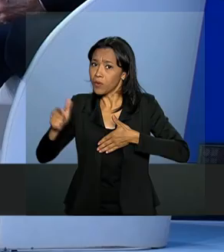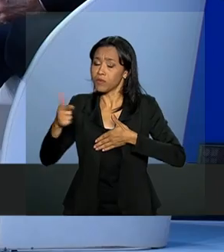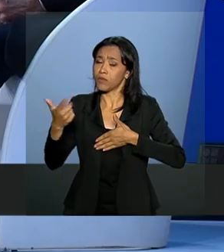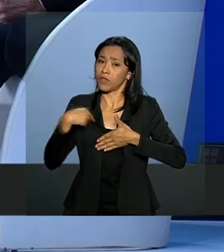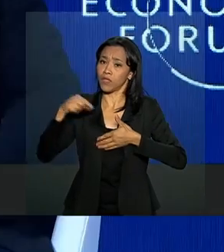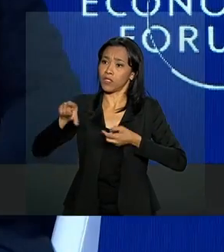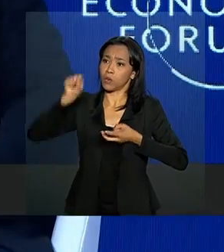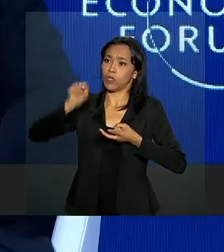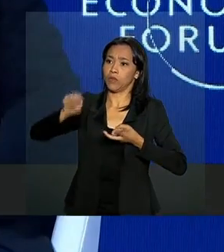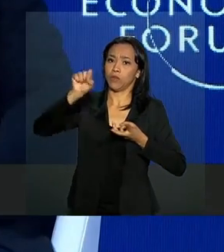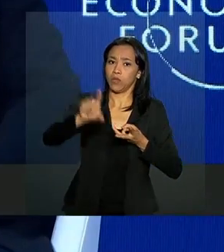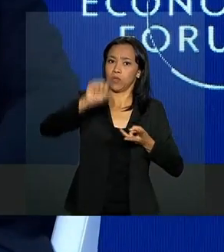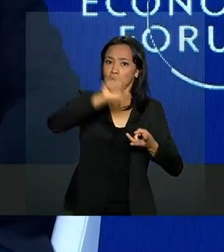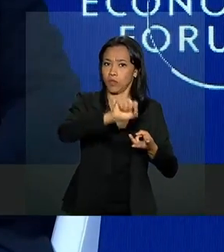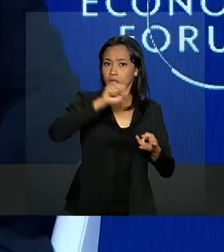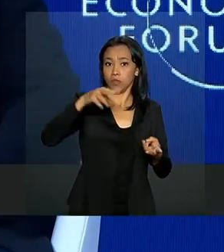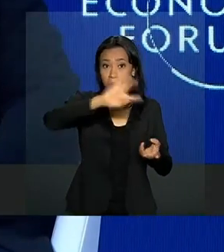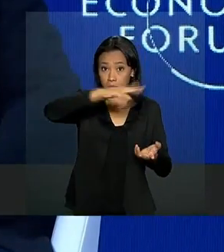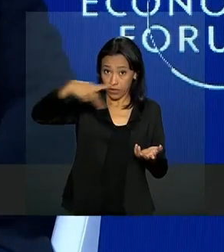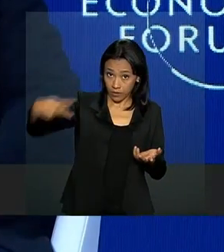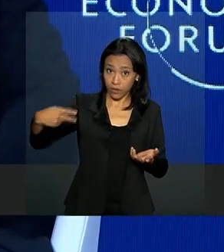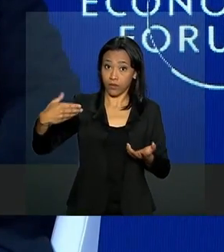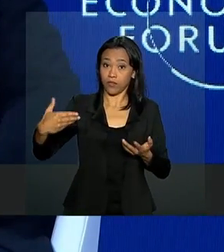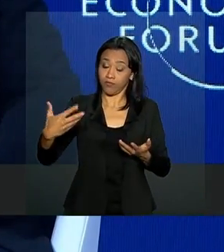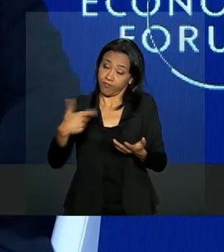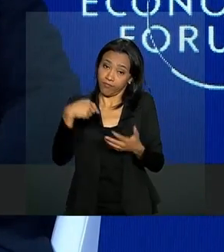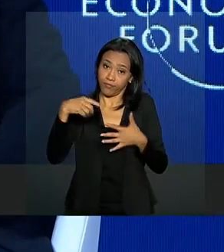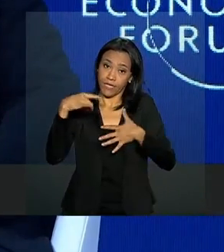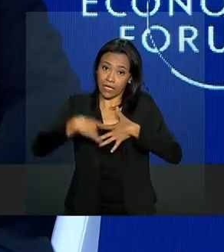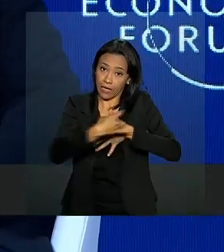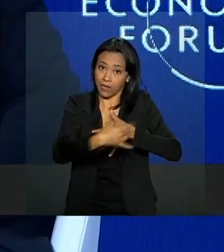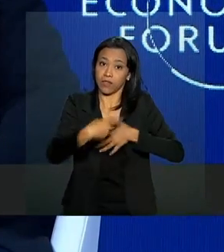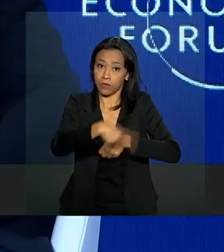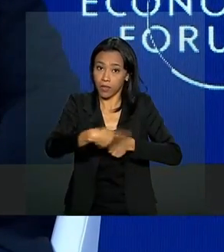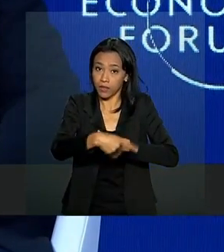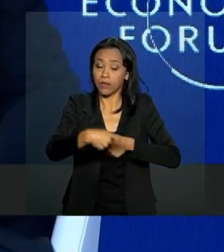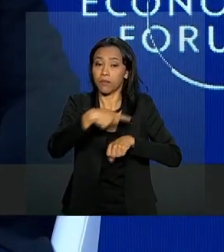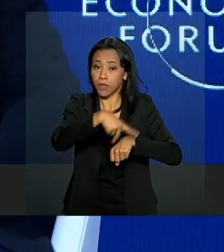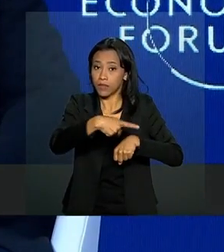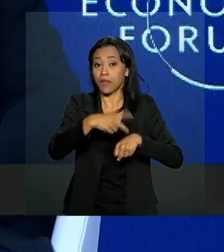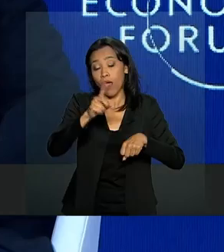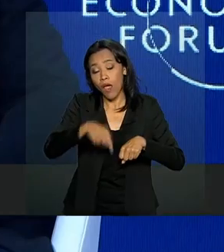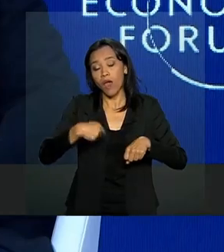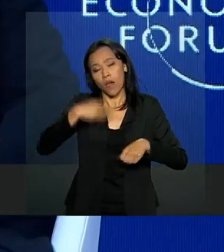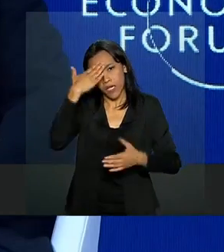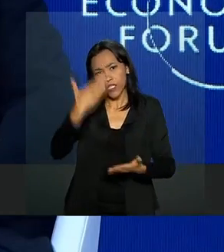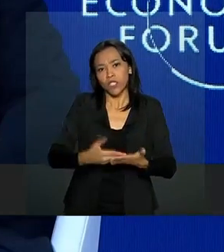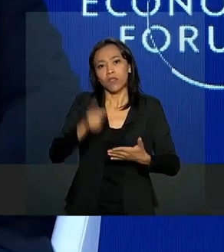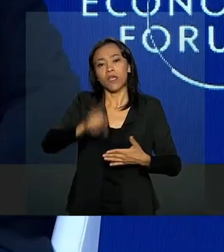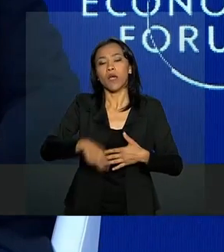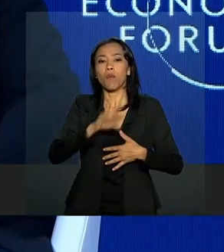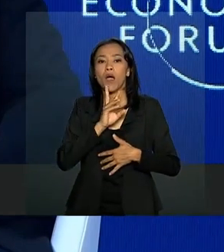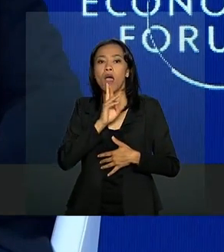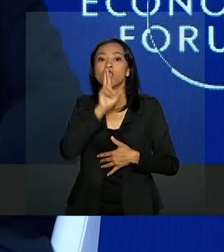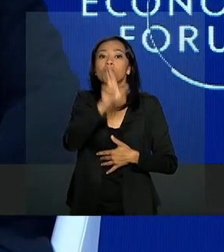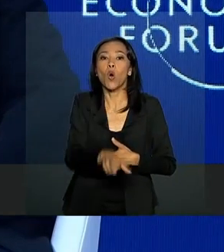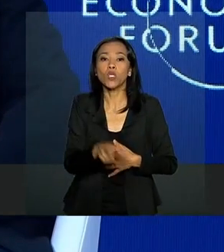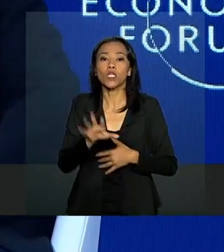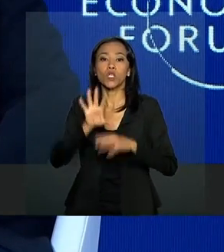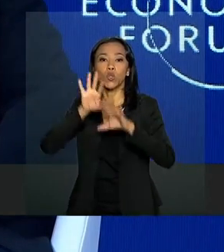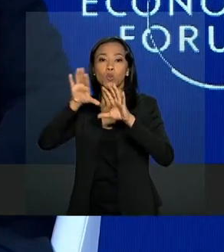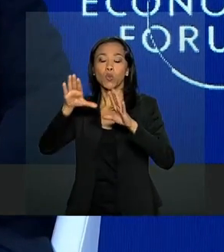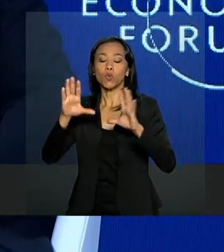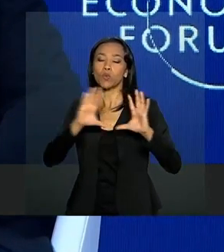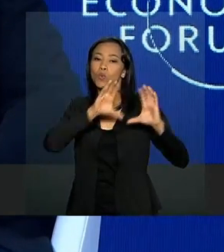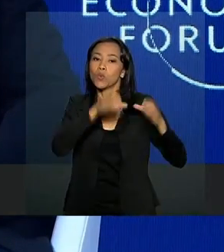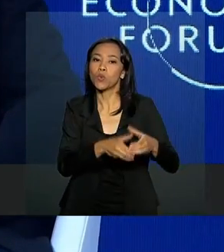se elegido presidente nesses países. Creio que isso seja uma resposta que a esquerda não